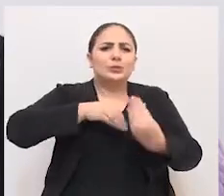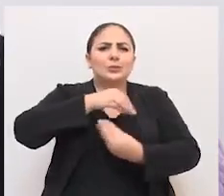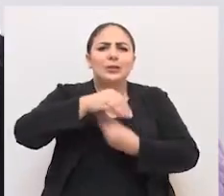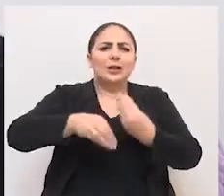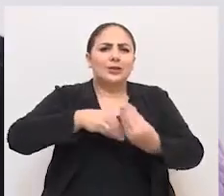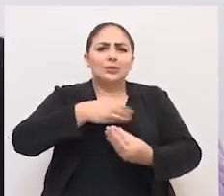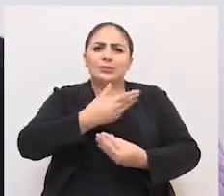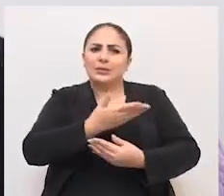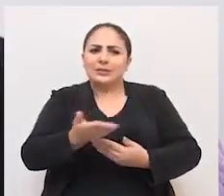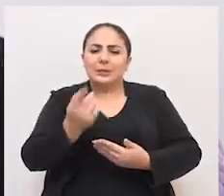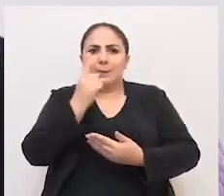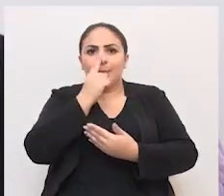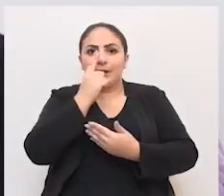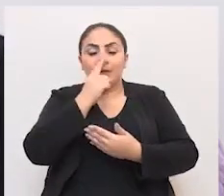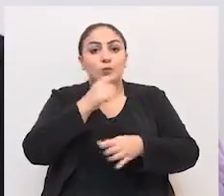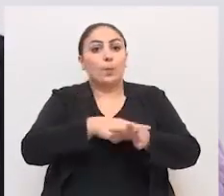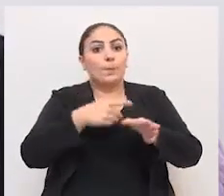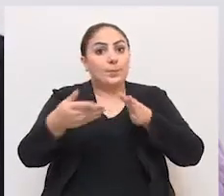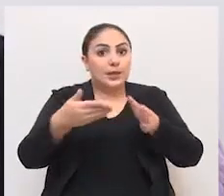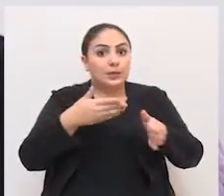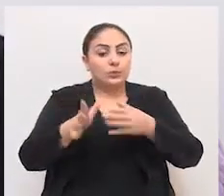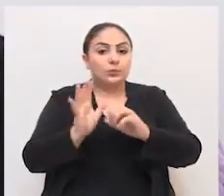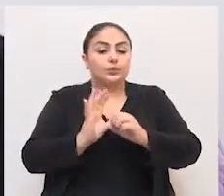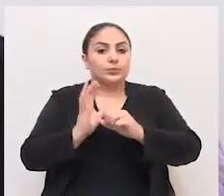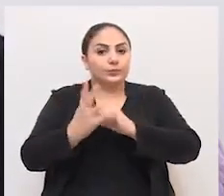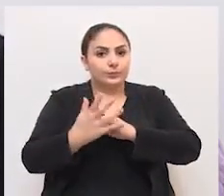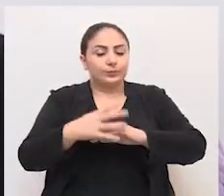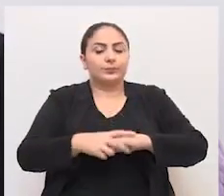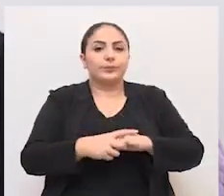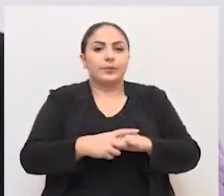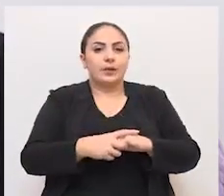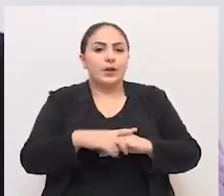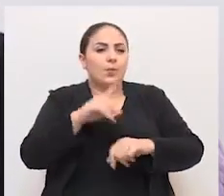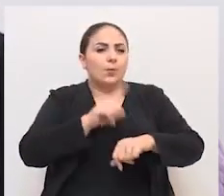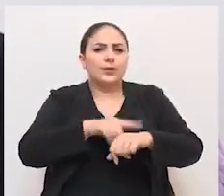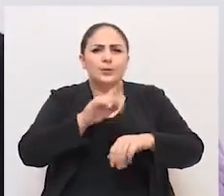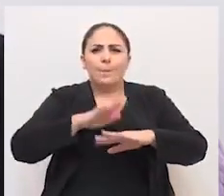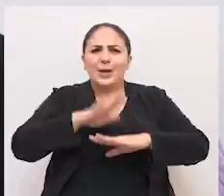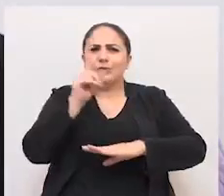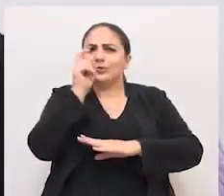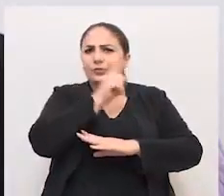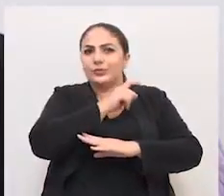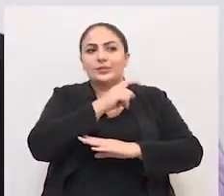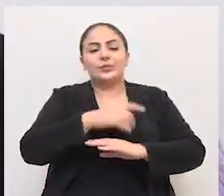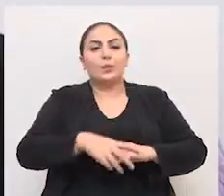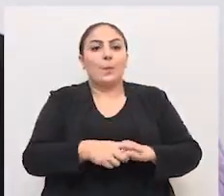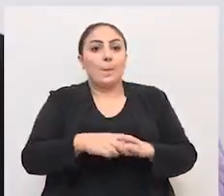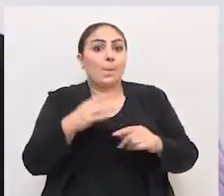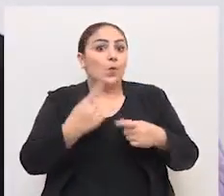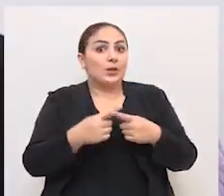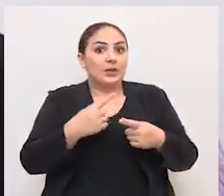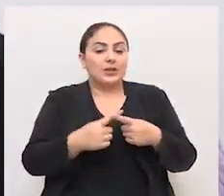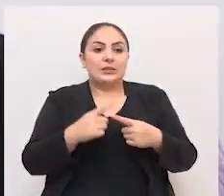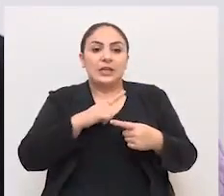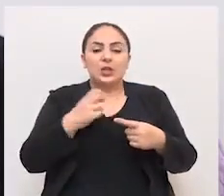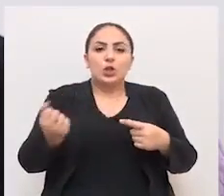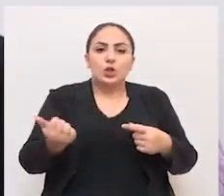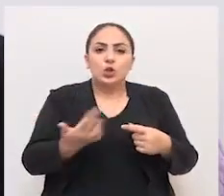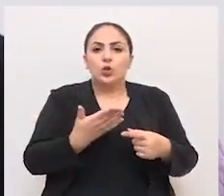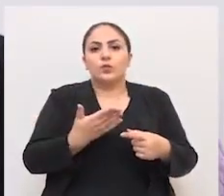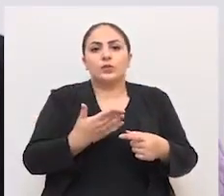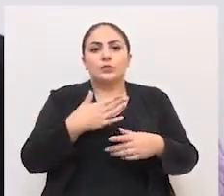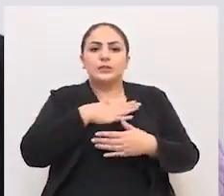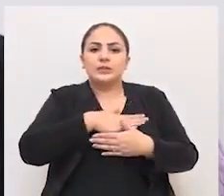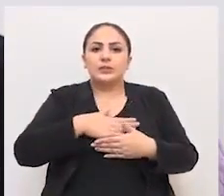sentimentos ambíguos dessa mãe. Em época de pandemia é um momento mais delicado ainda, porque